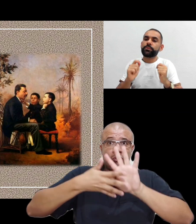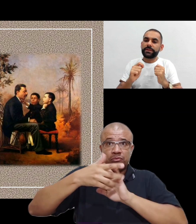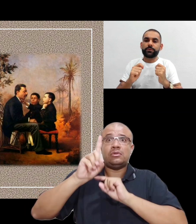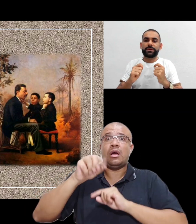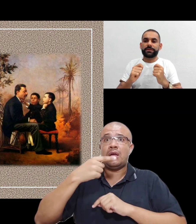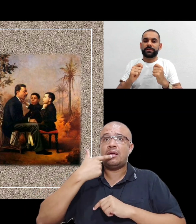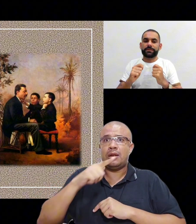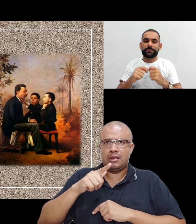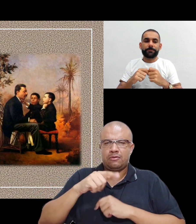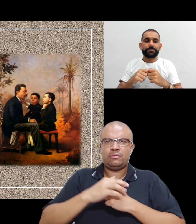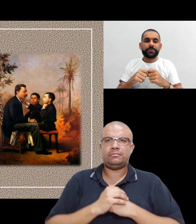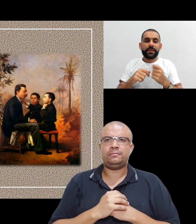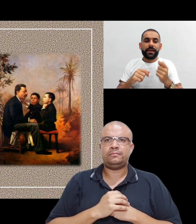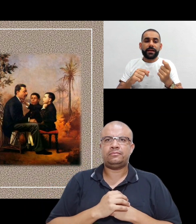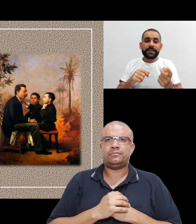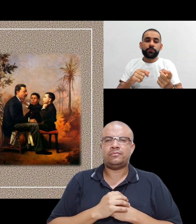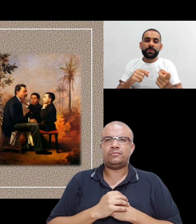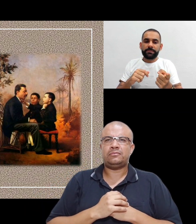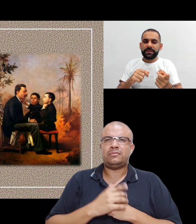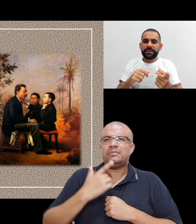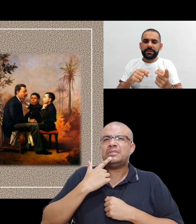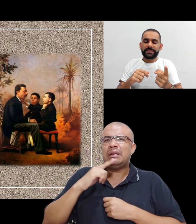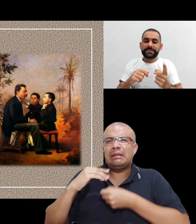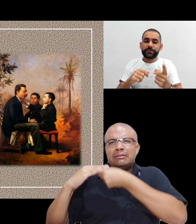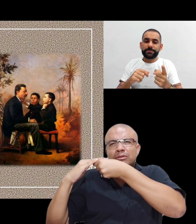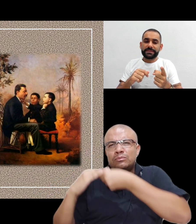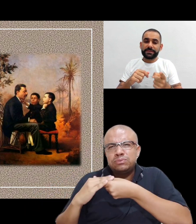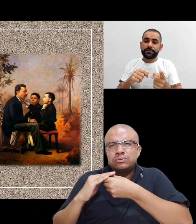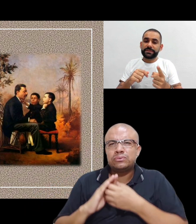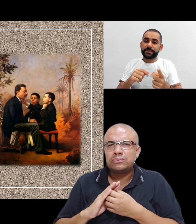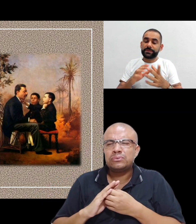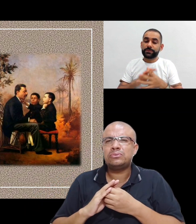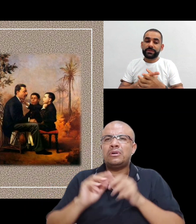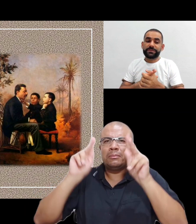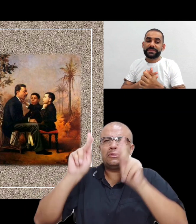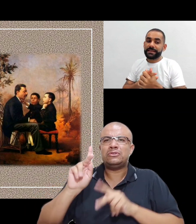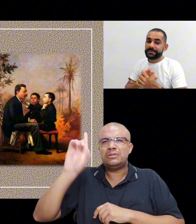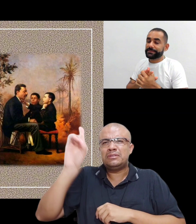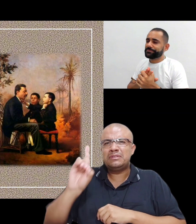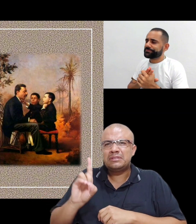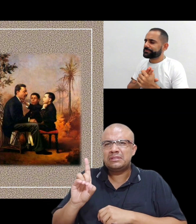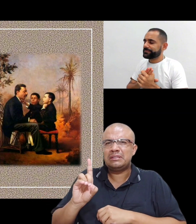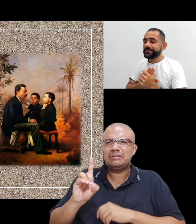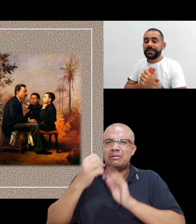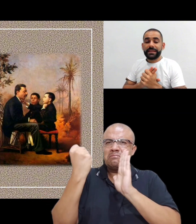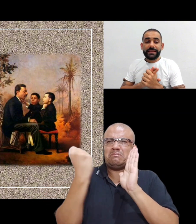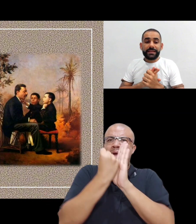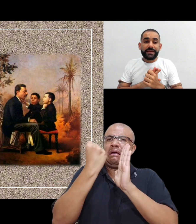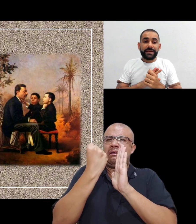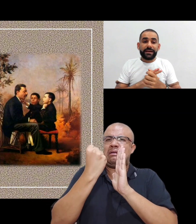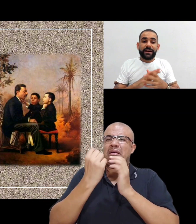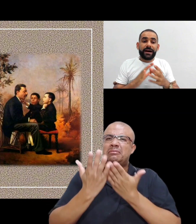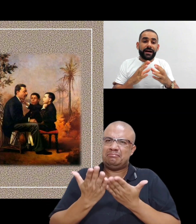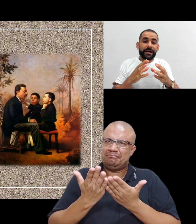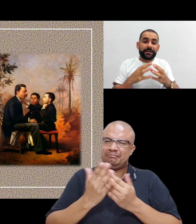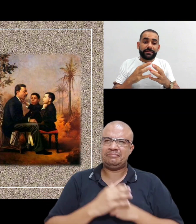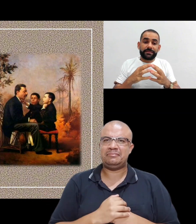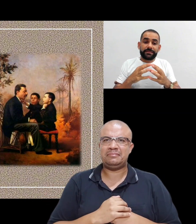sinais como língua. Língua oprimida e estereotipação das pessoas com deficiência.